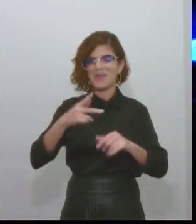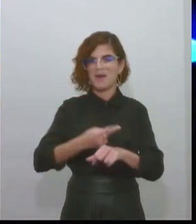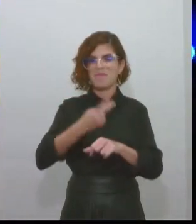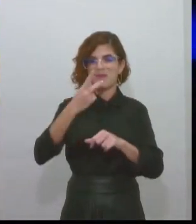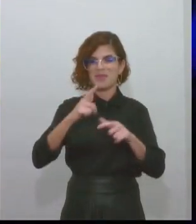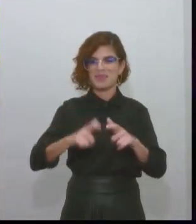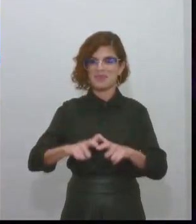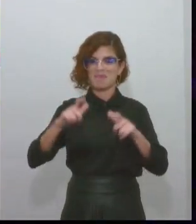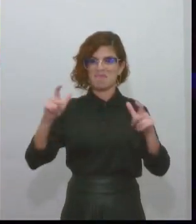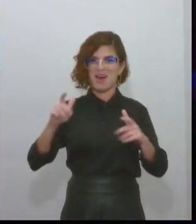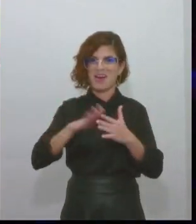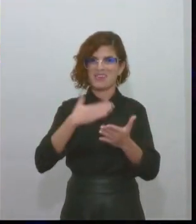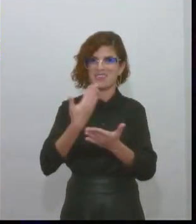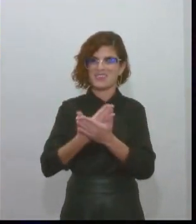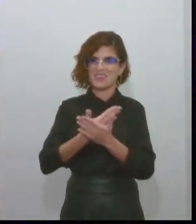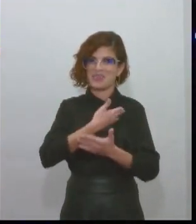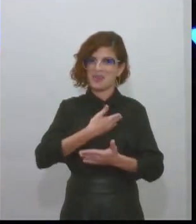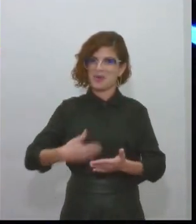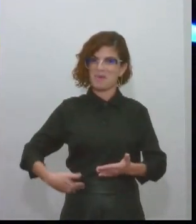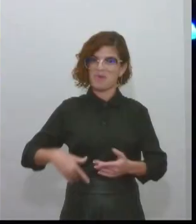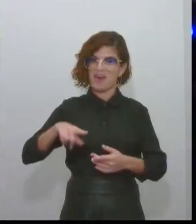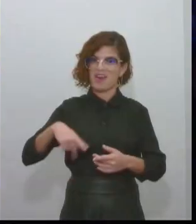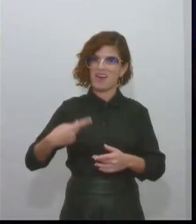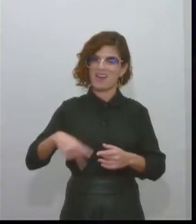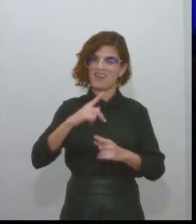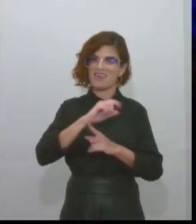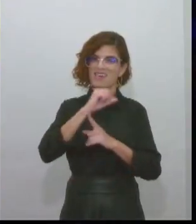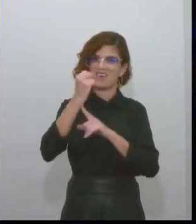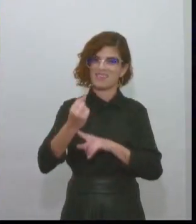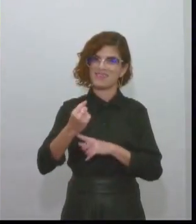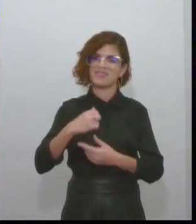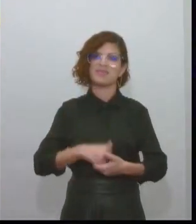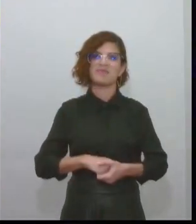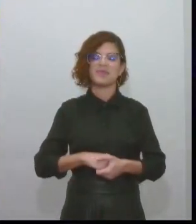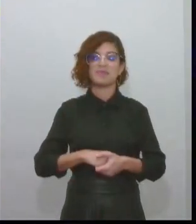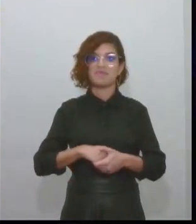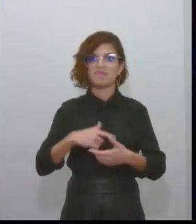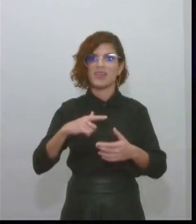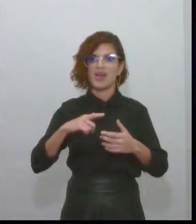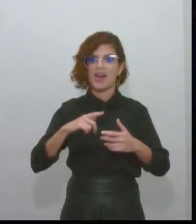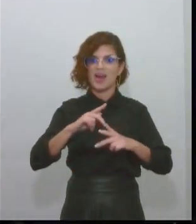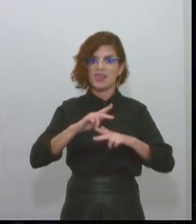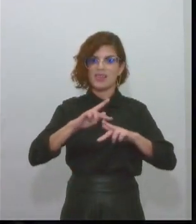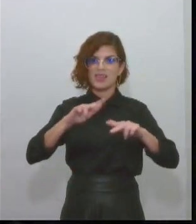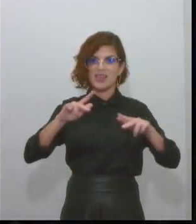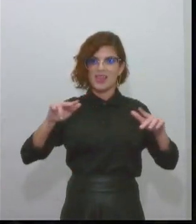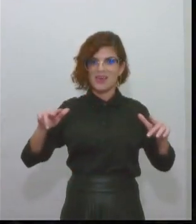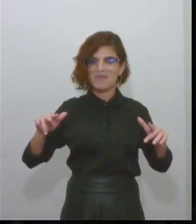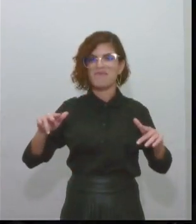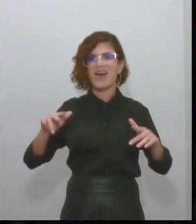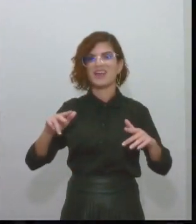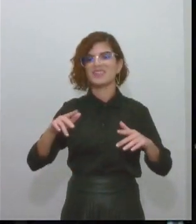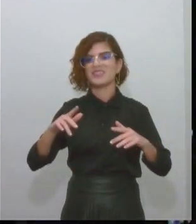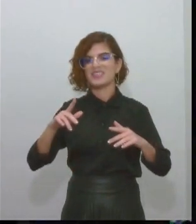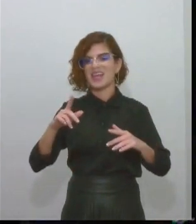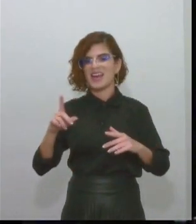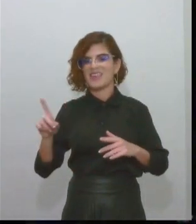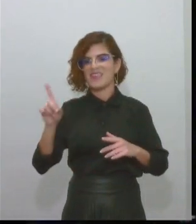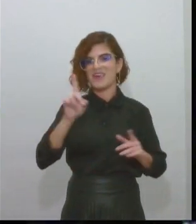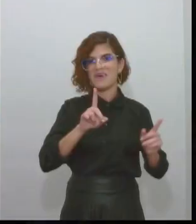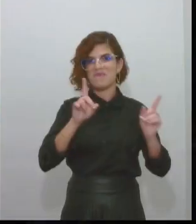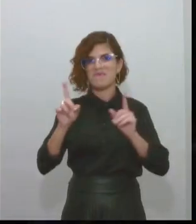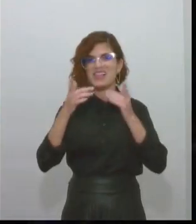Na abertura do evento, talentos da Escola Pública de Sergipe se apresentaram no palco. O aluno José